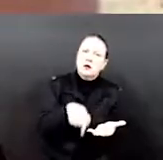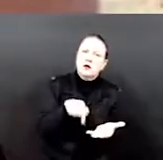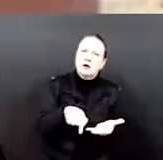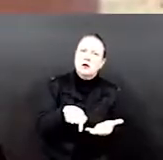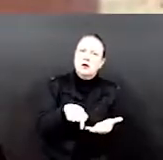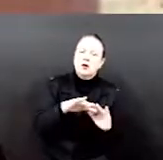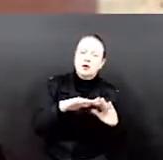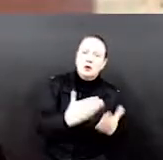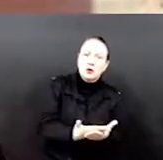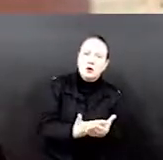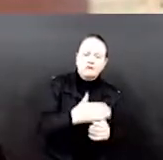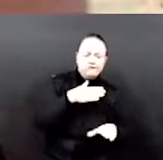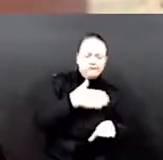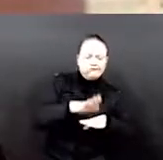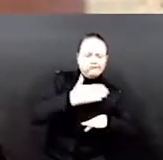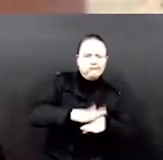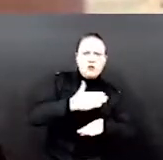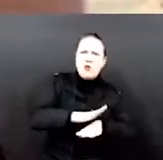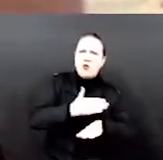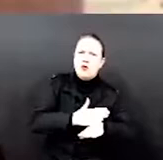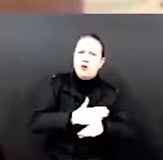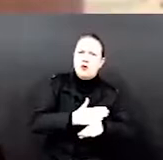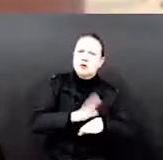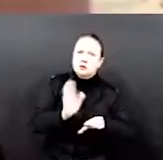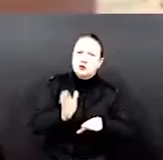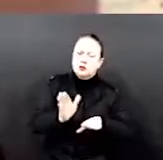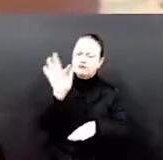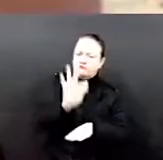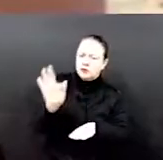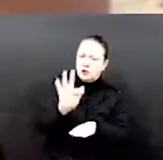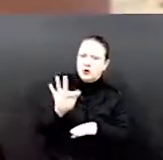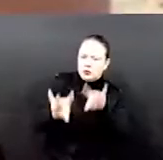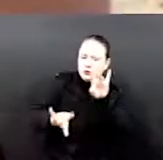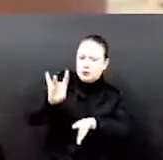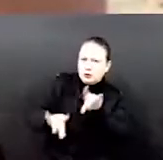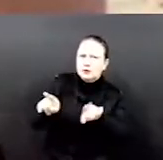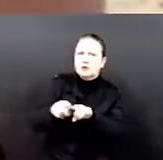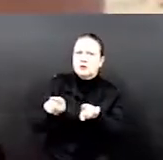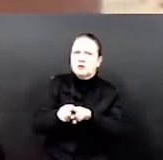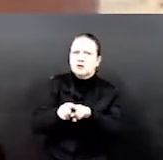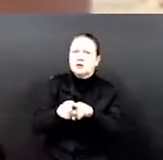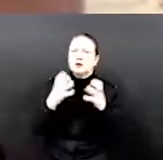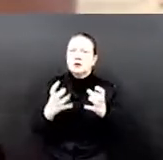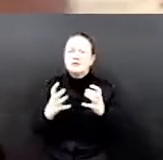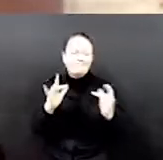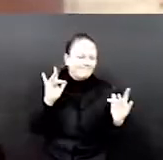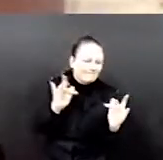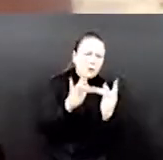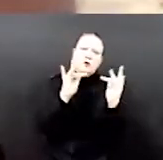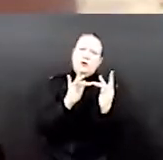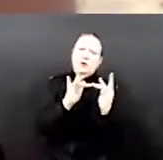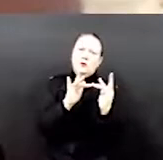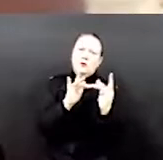minha escola, em termos de formação, eu fiz 2 anos de faculdade de teatro, e eu precisava fazer essa conclusão também, que para mim era